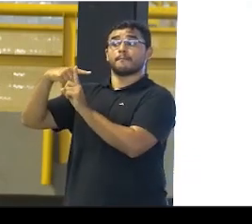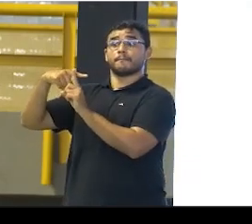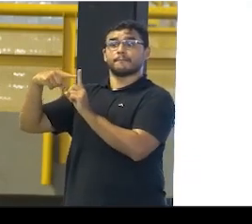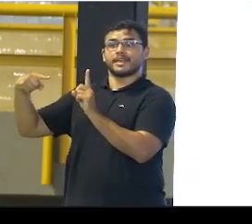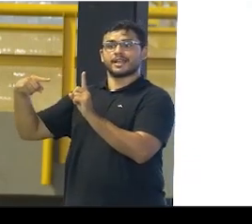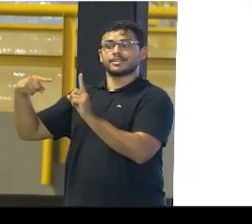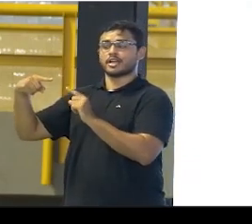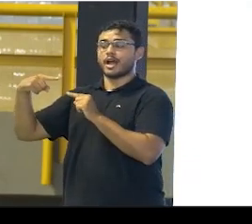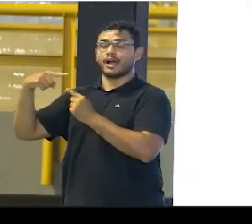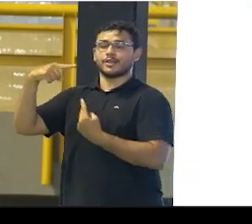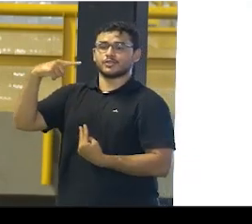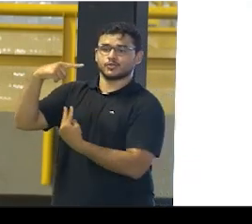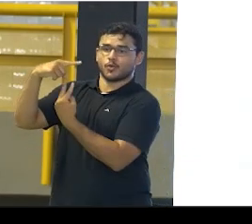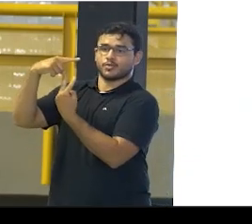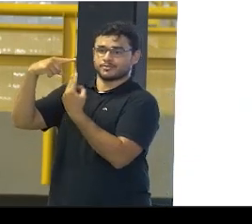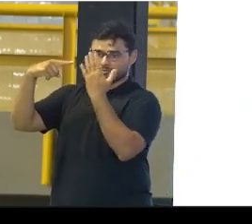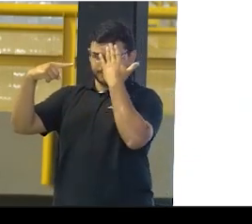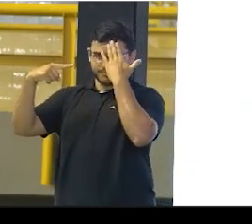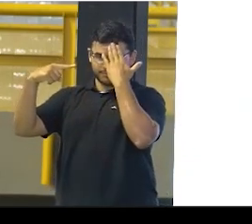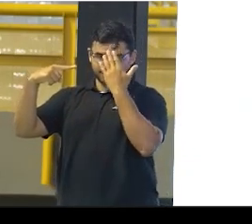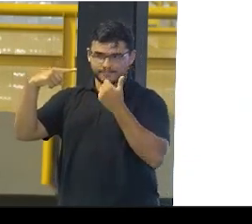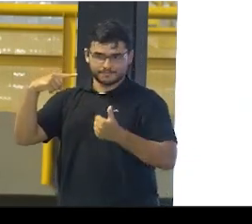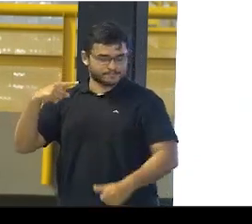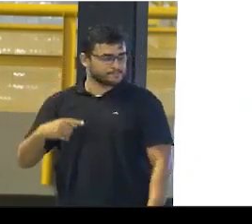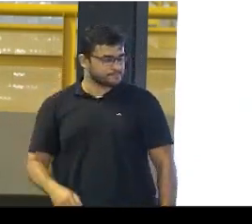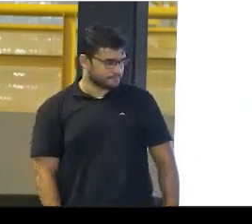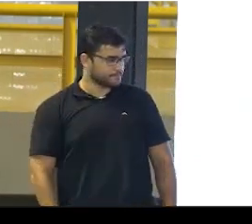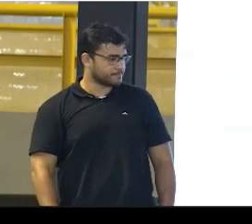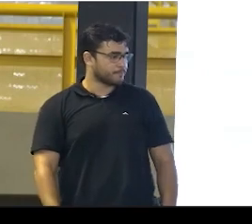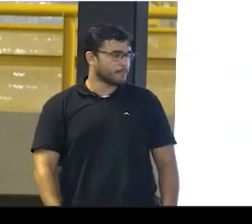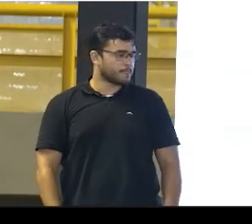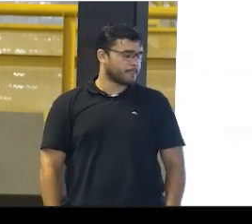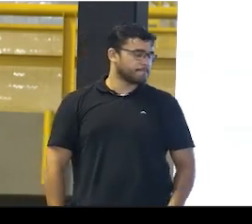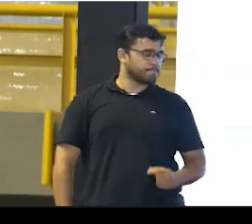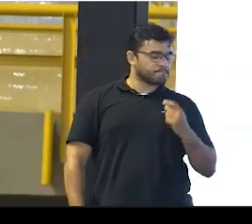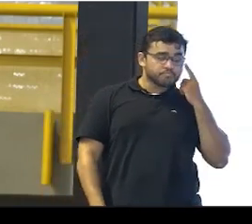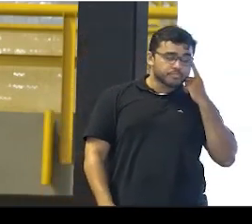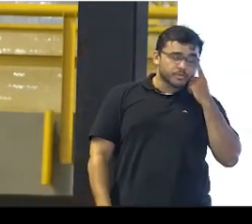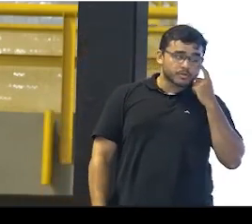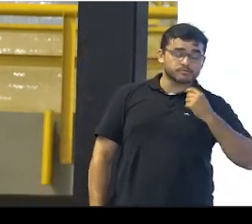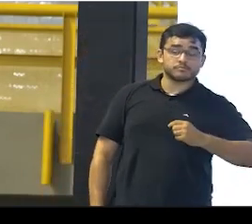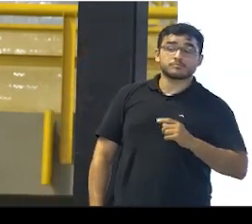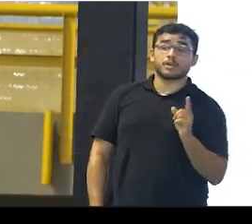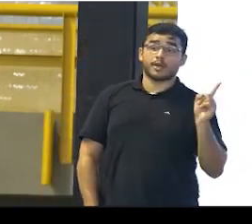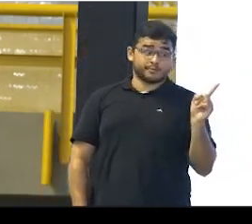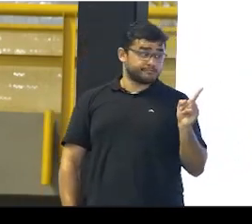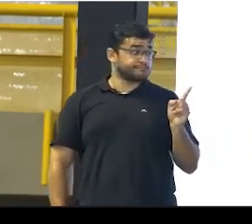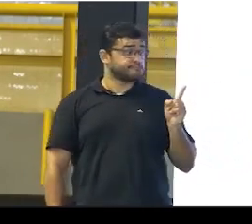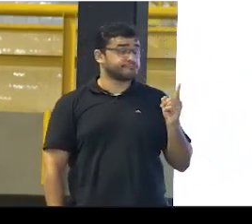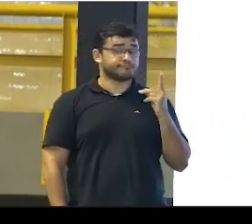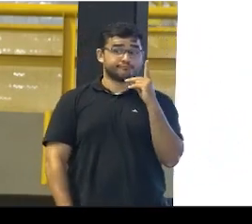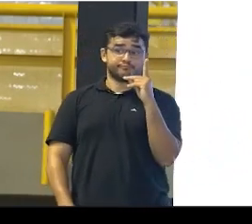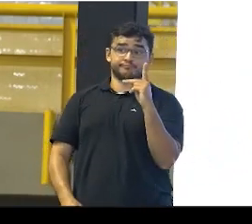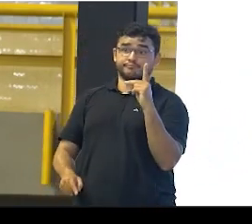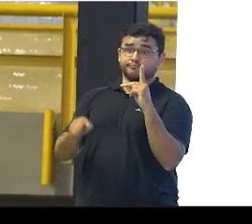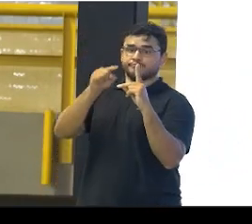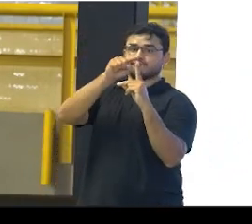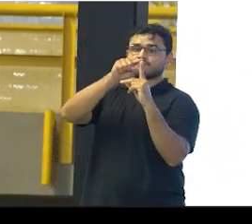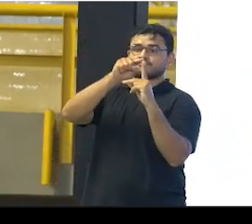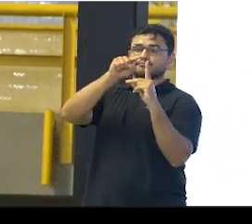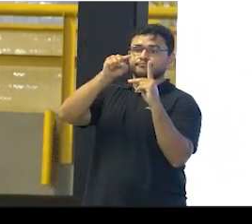está a 2500 metros do início da rua, que é lá na beira-mar. Se você,